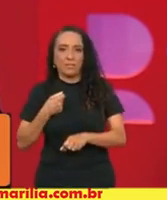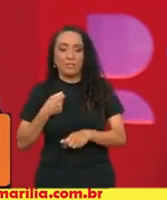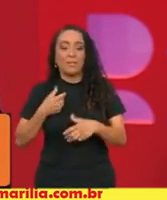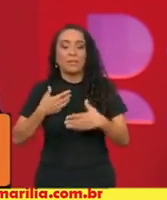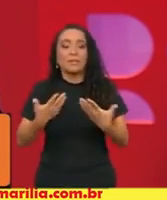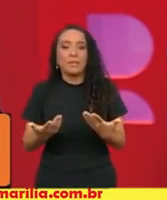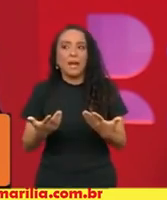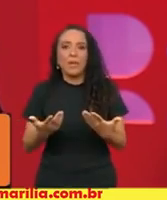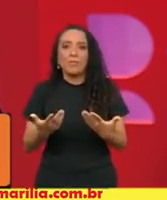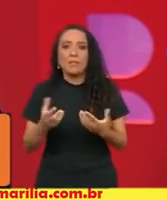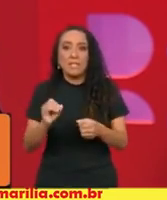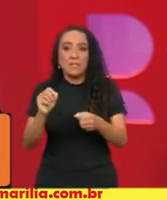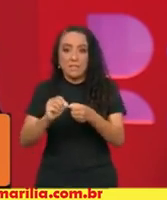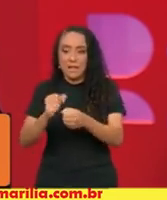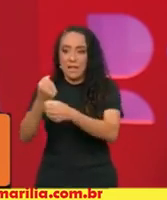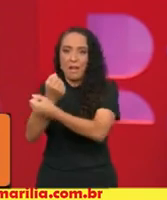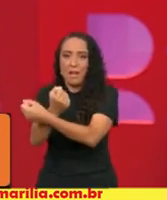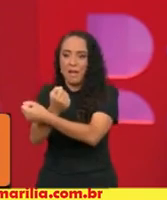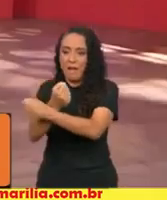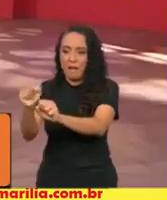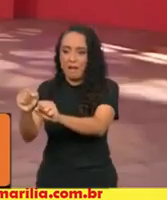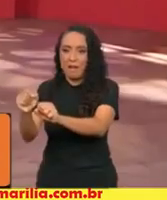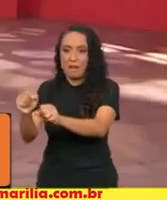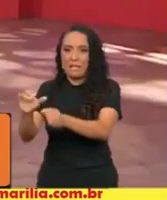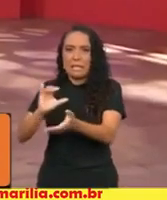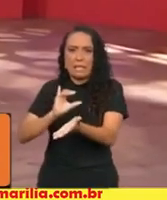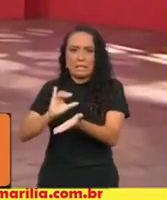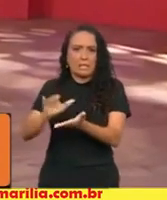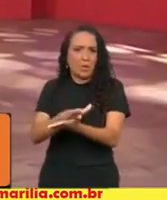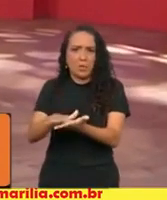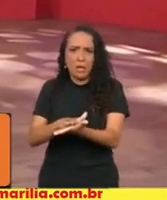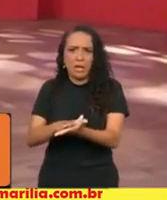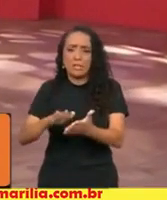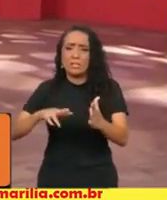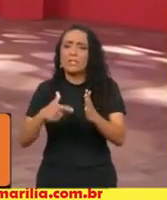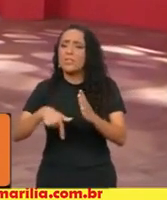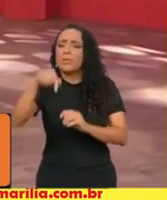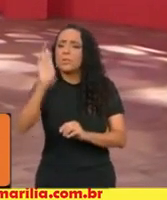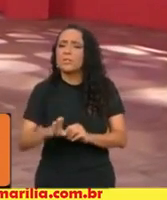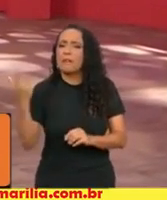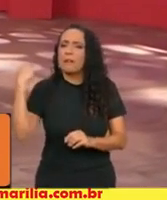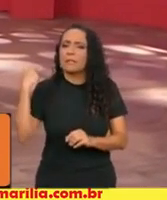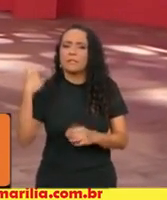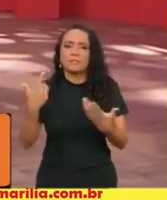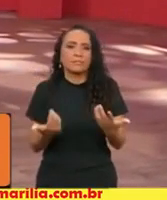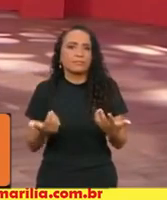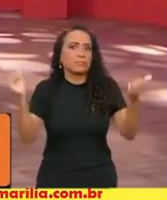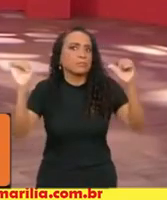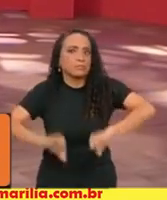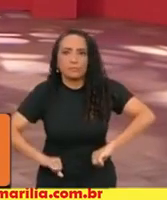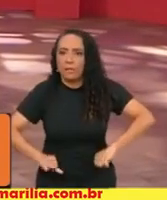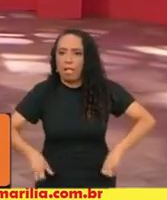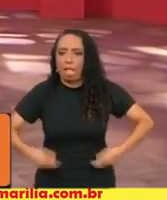uma abolição sem indenização poderia significar o que no Brasil na época? Uma quebradeira colossal. Esse é o principal